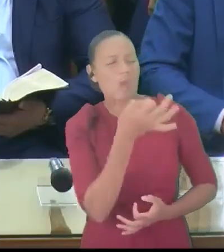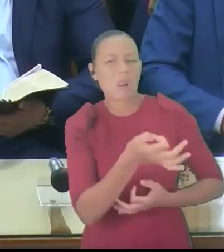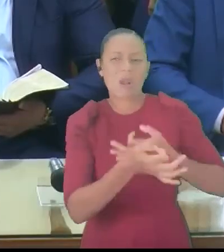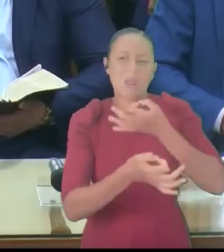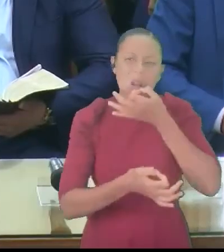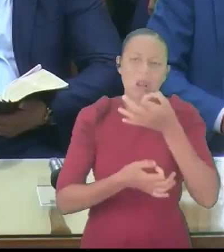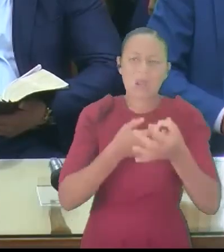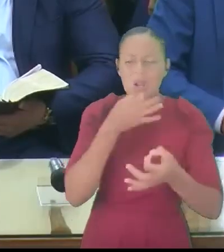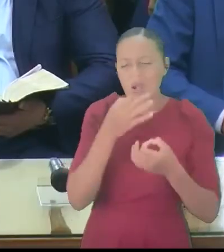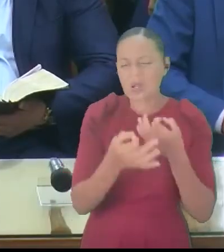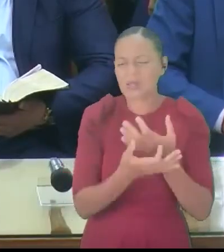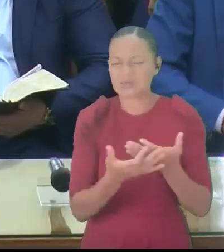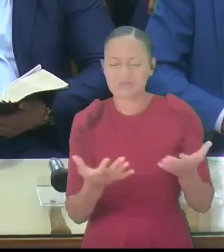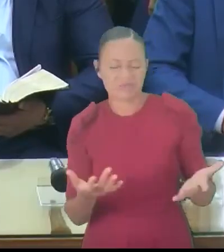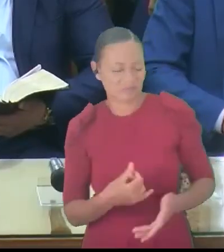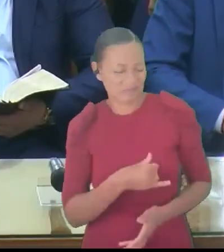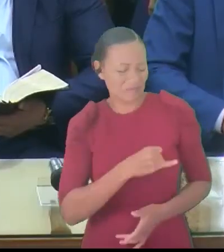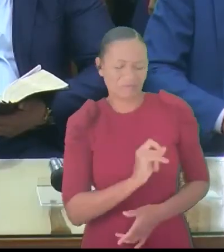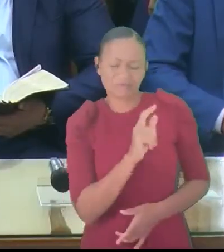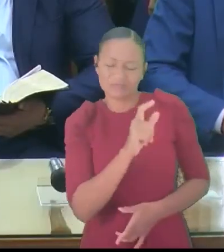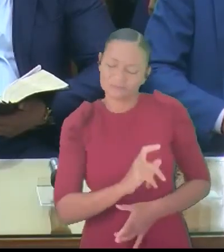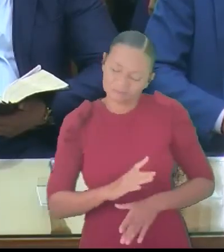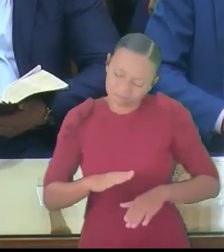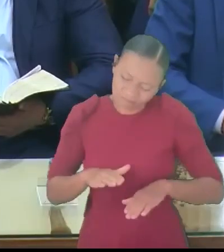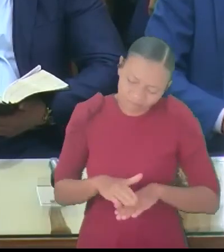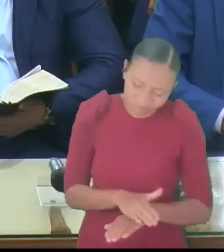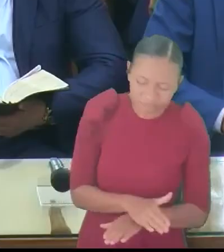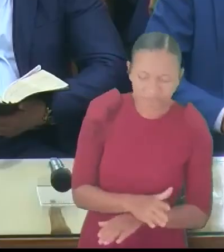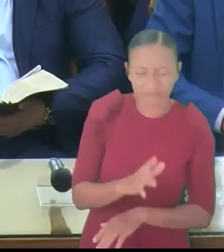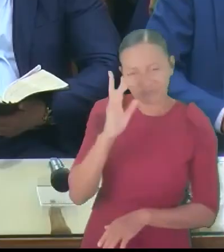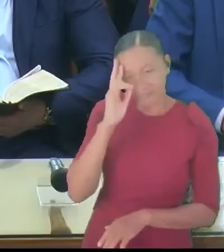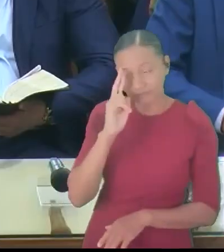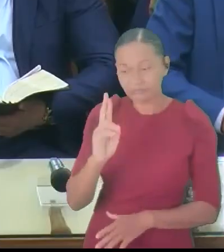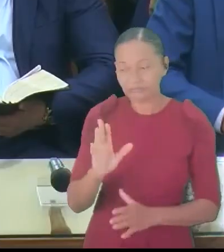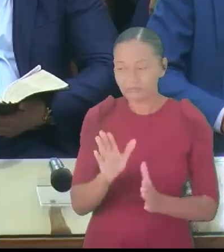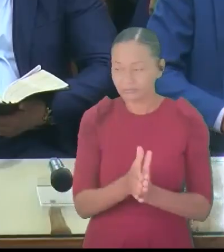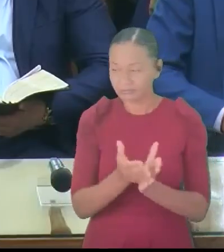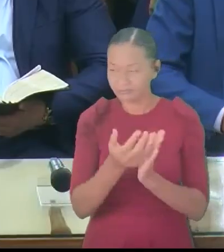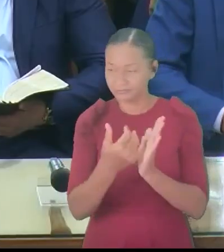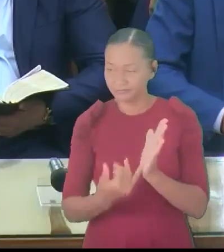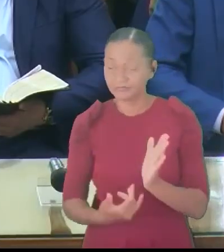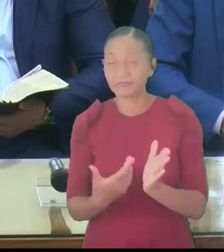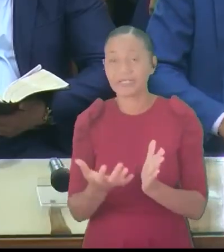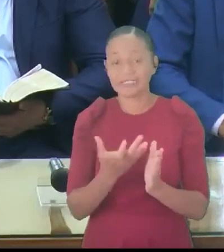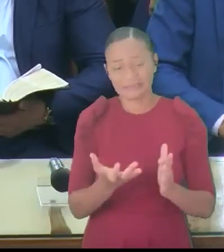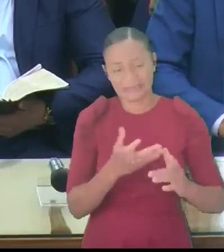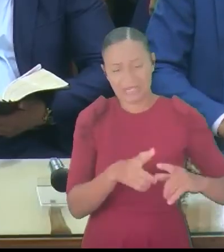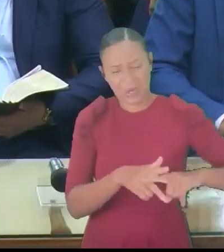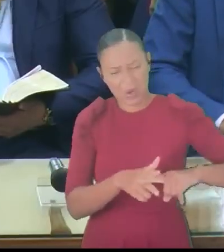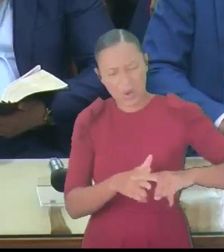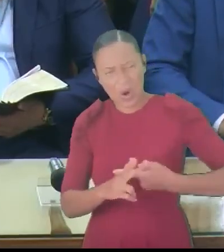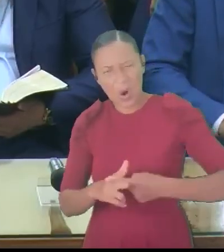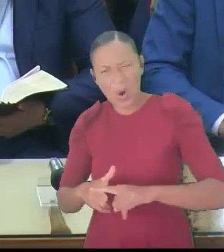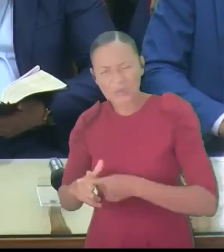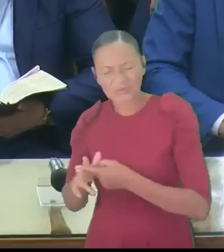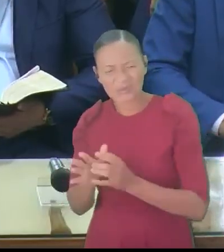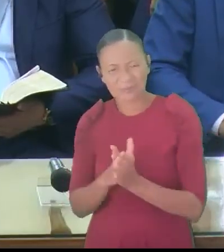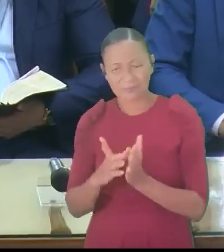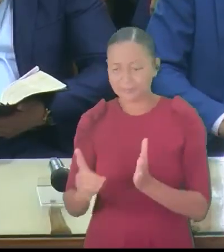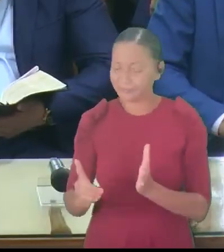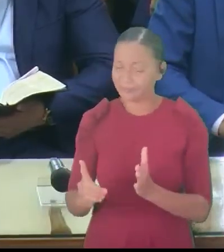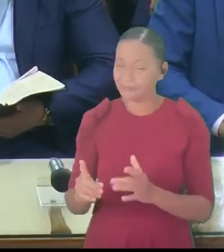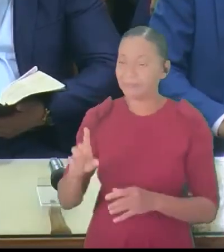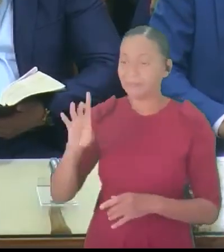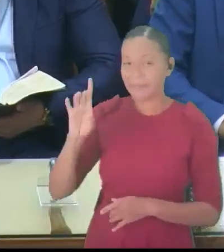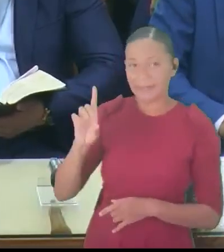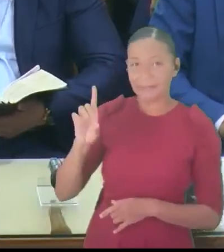dos ímpios que não têm o temor de Deus. E a Bíblia, eles querem corrigir a Bíblia, mas a Bíblia é quem